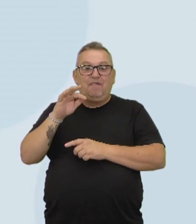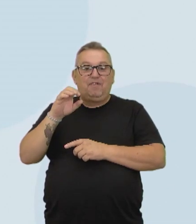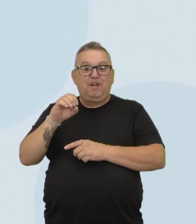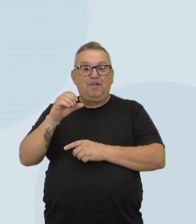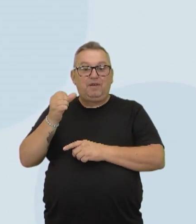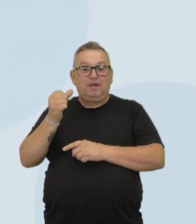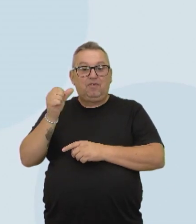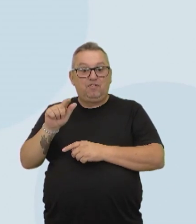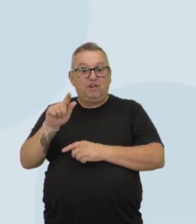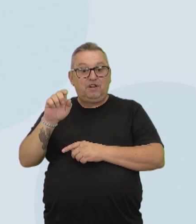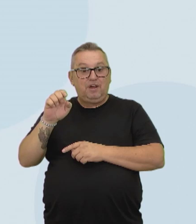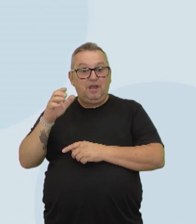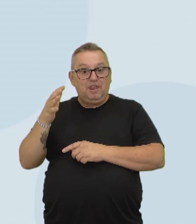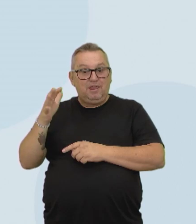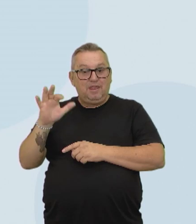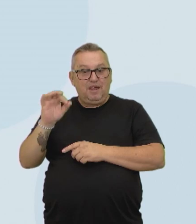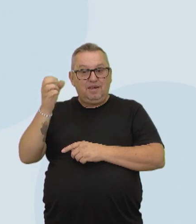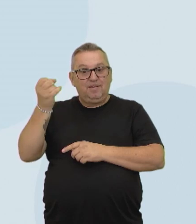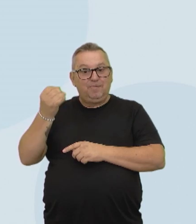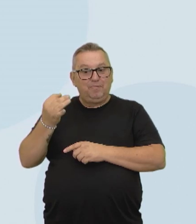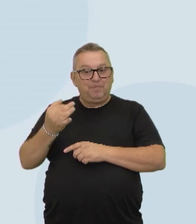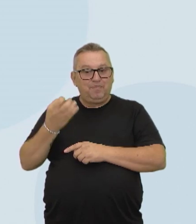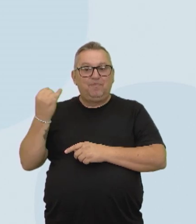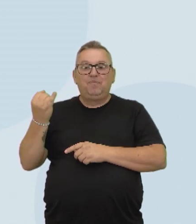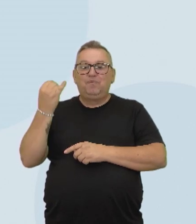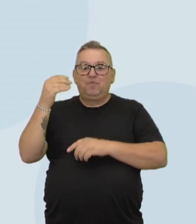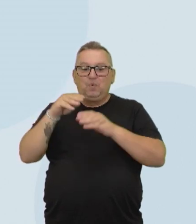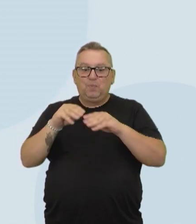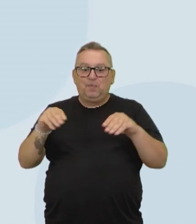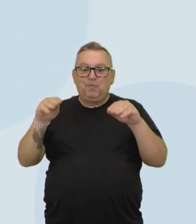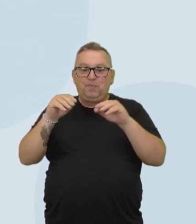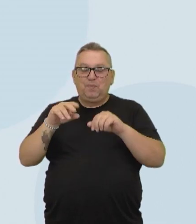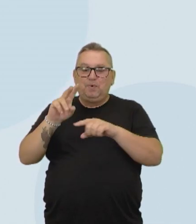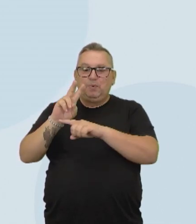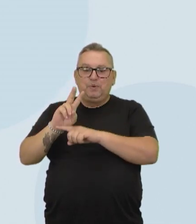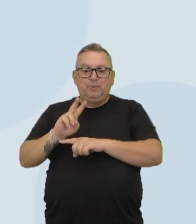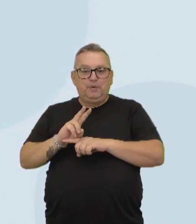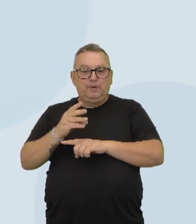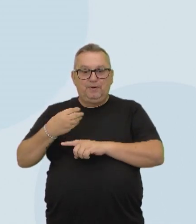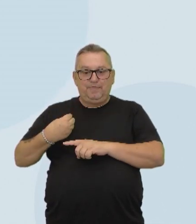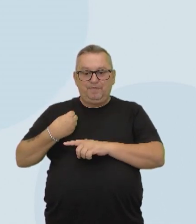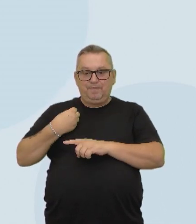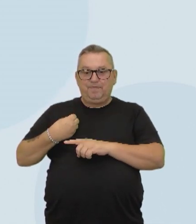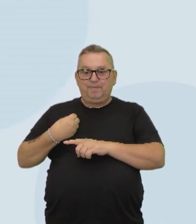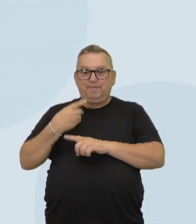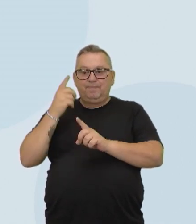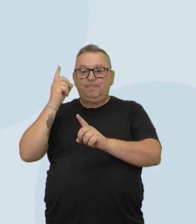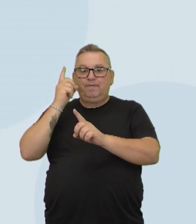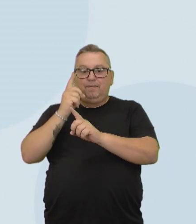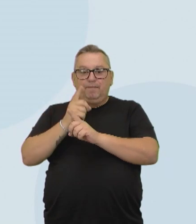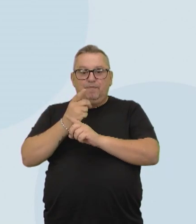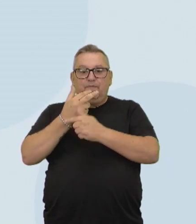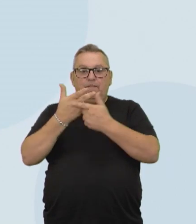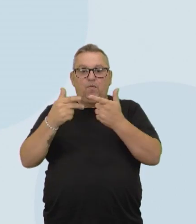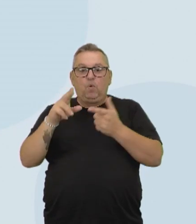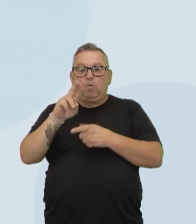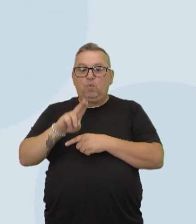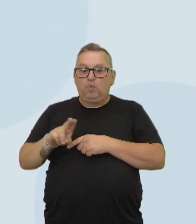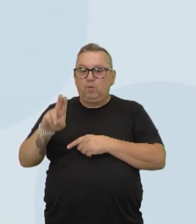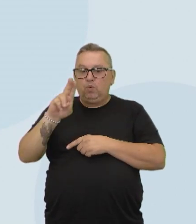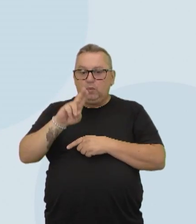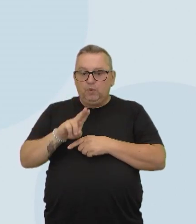EF06GE10. Explicar a importância dos solos para a manutenção da vida. Identificar os fatores de